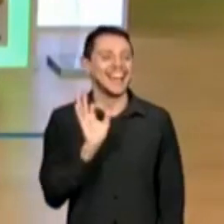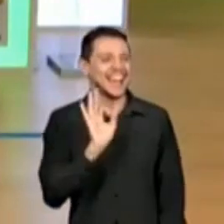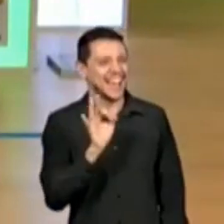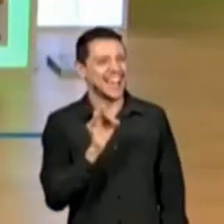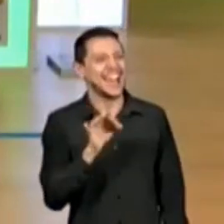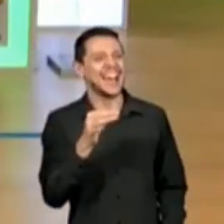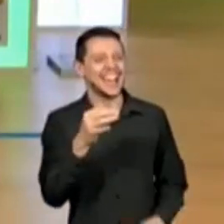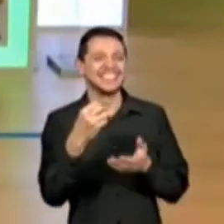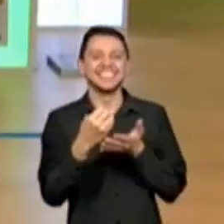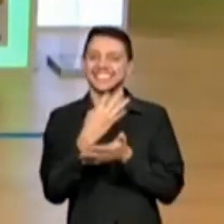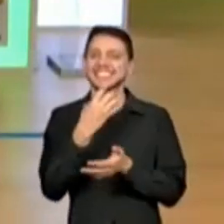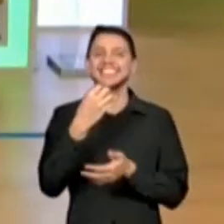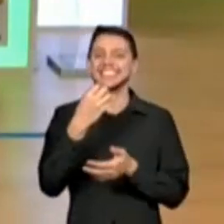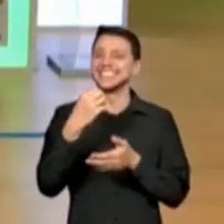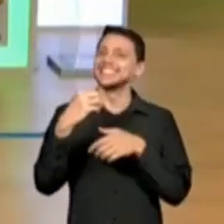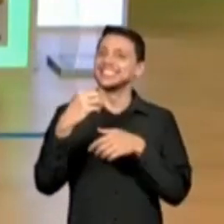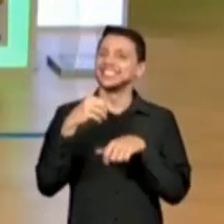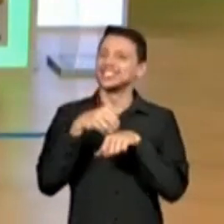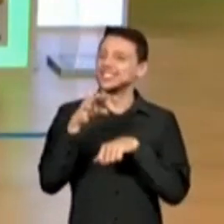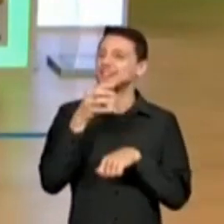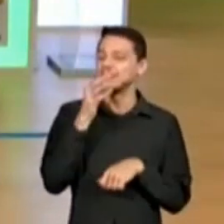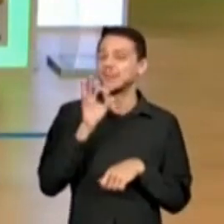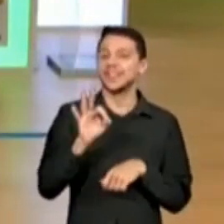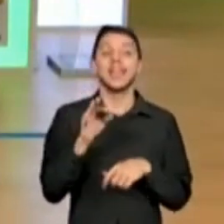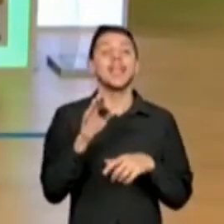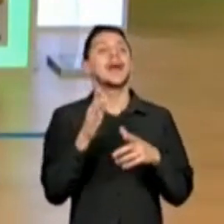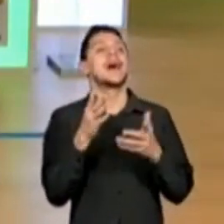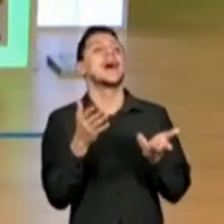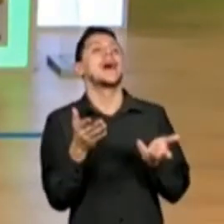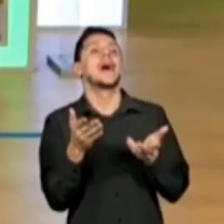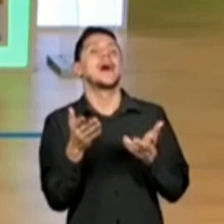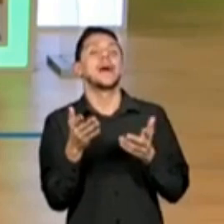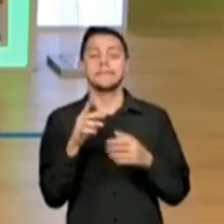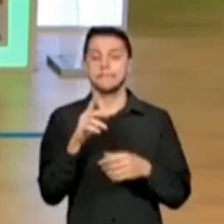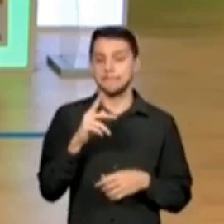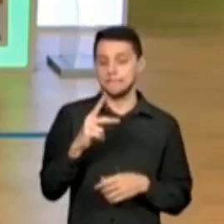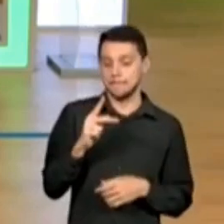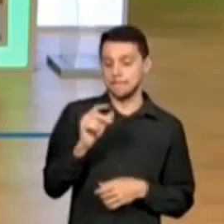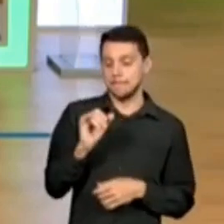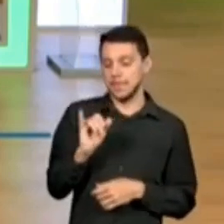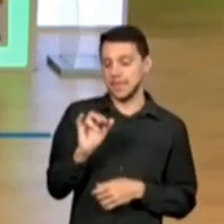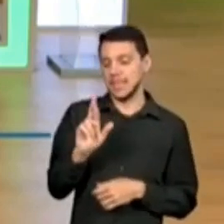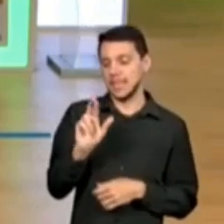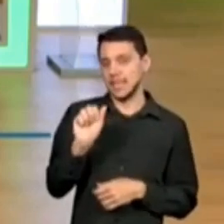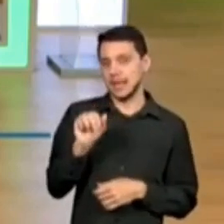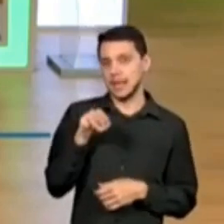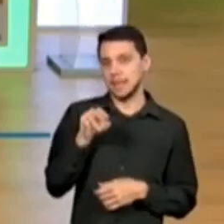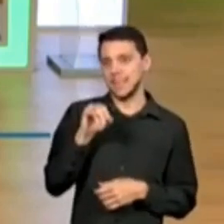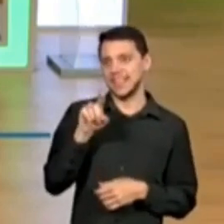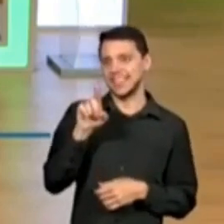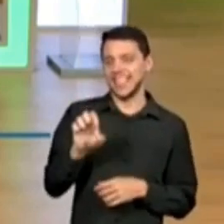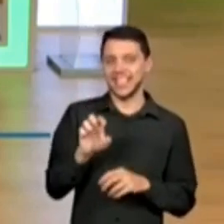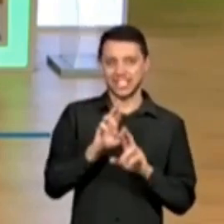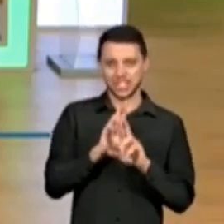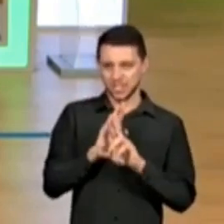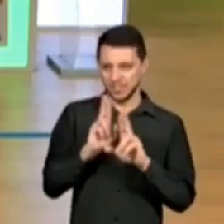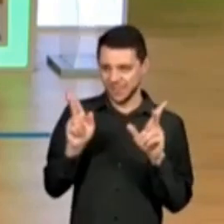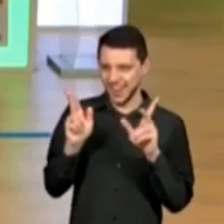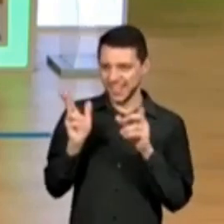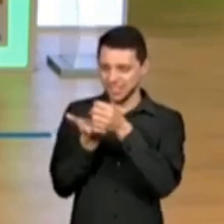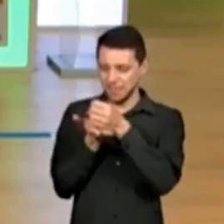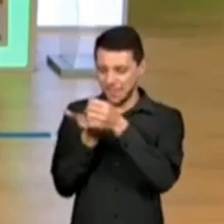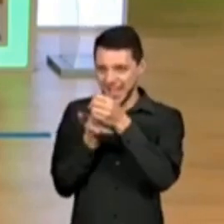base da pirâmide é diferente, né? Sim, não é circular, no Exatamente. caso, né? Deixa eu ver, tenho mais um, porque eu quero mostrar mais um pra